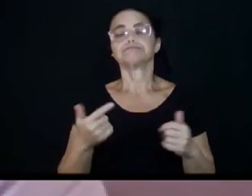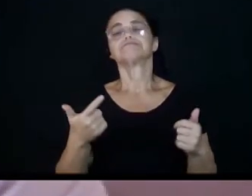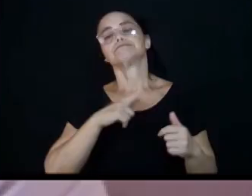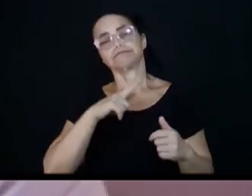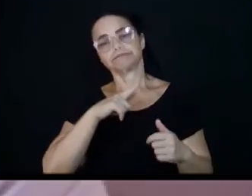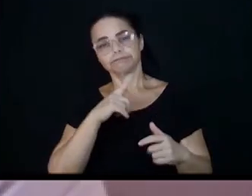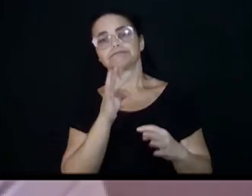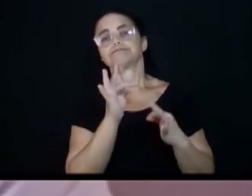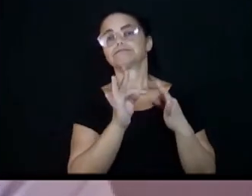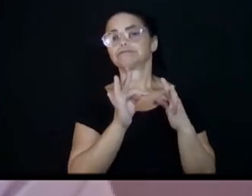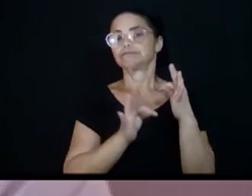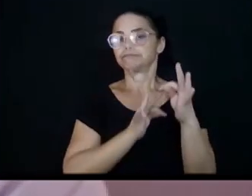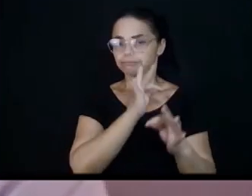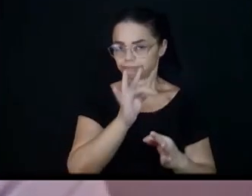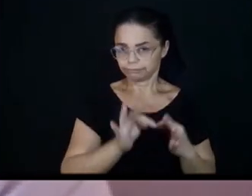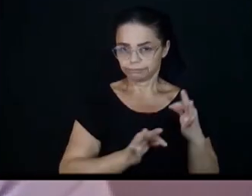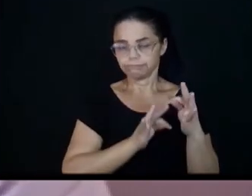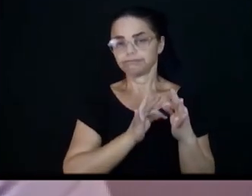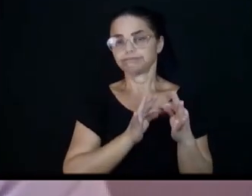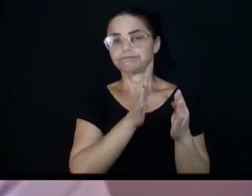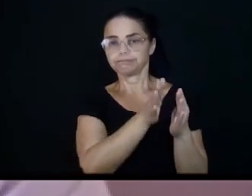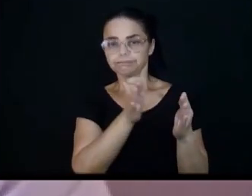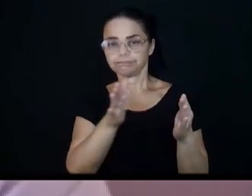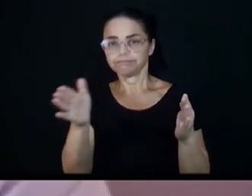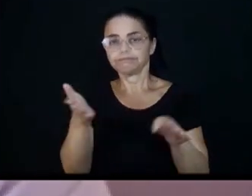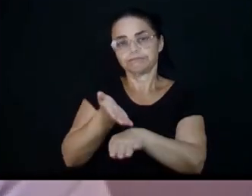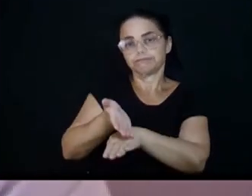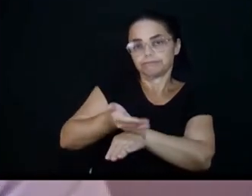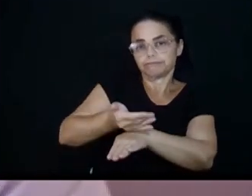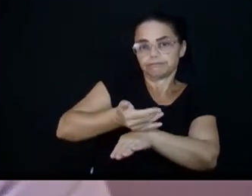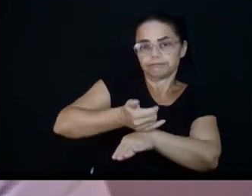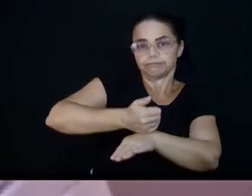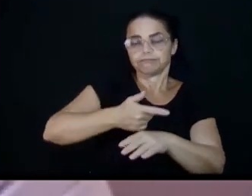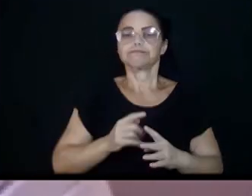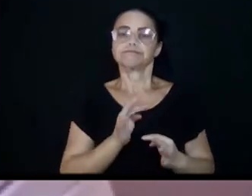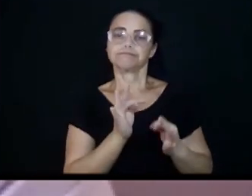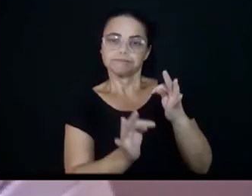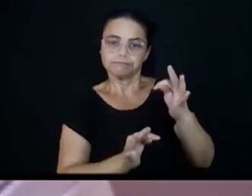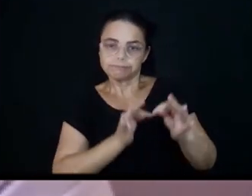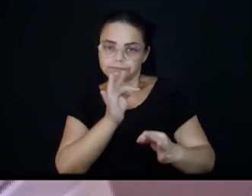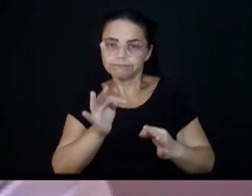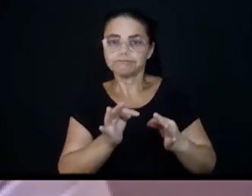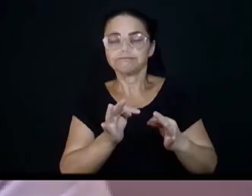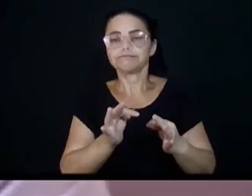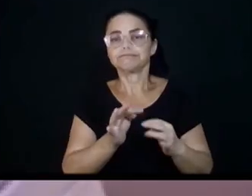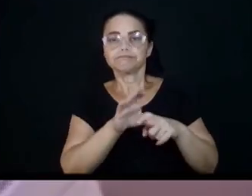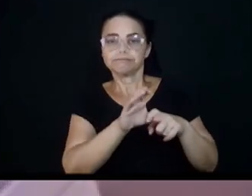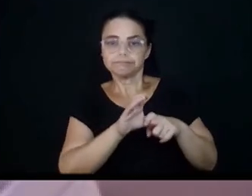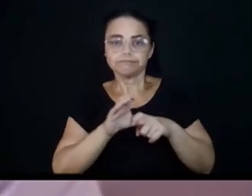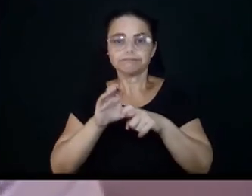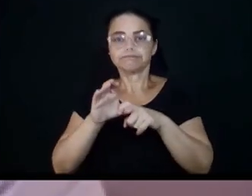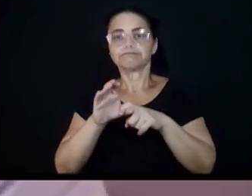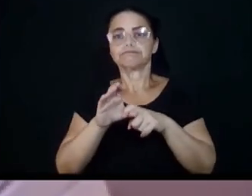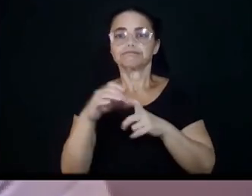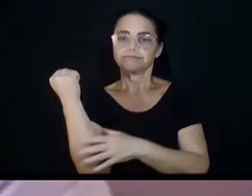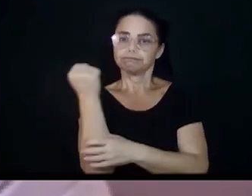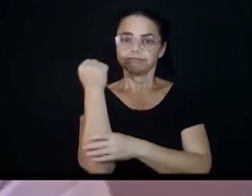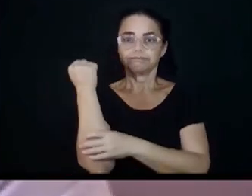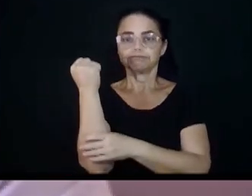fases precoces. E o tratamento, ele vai depender do grau de envolvimento do